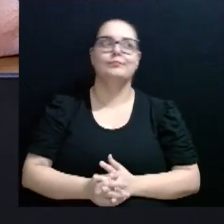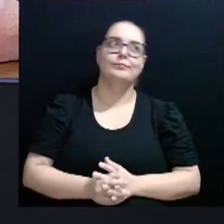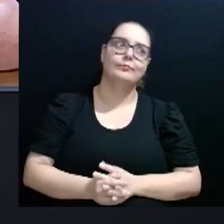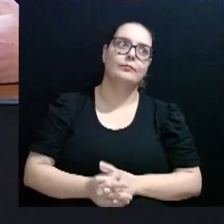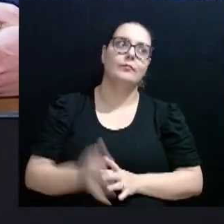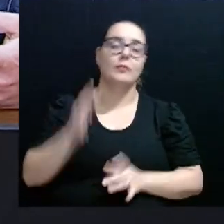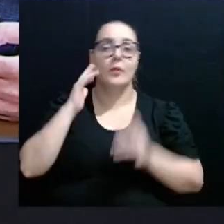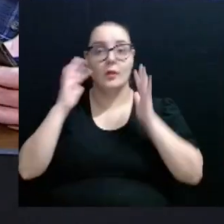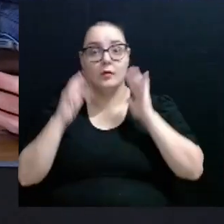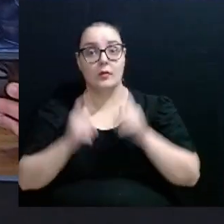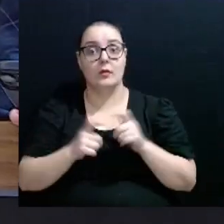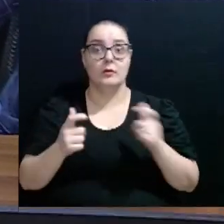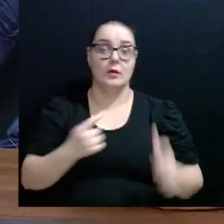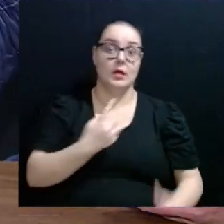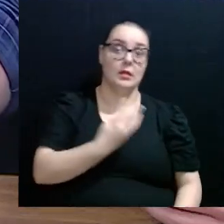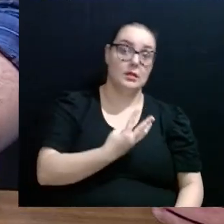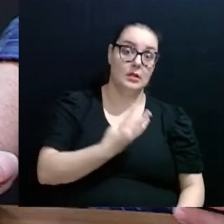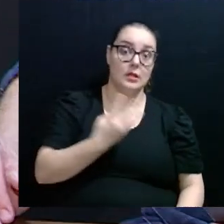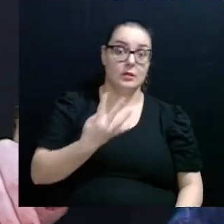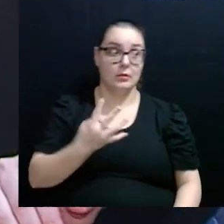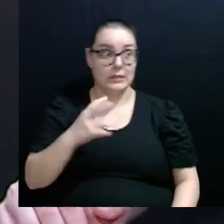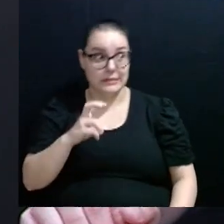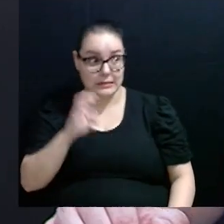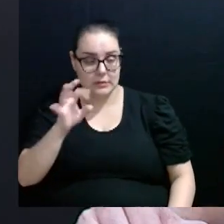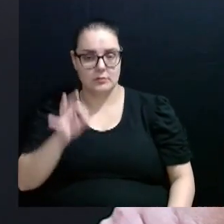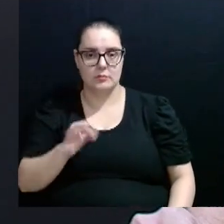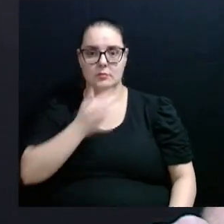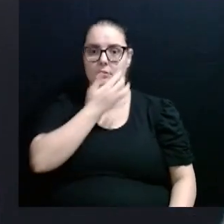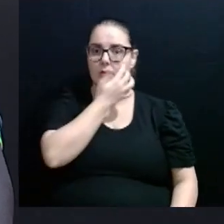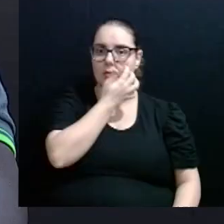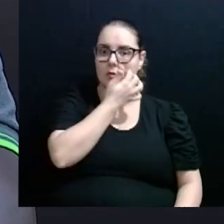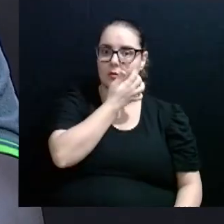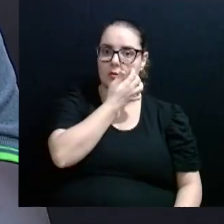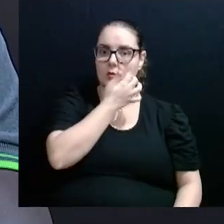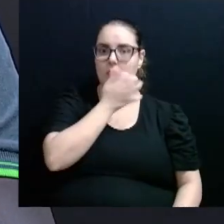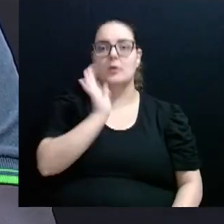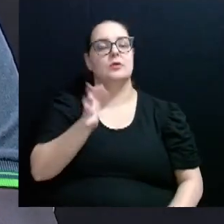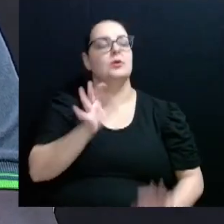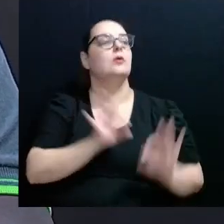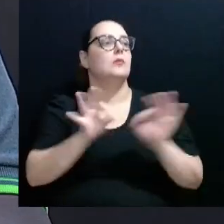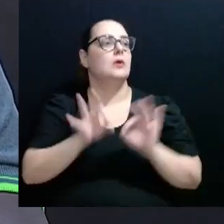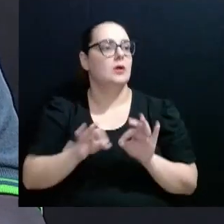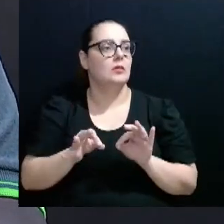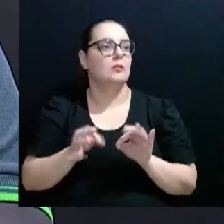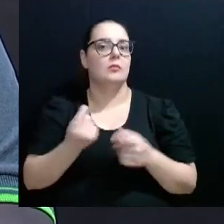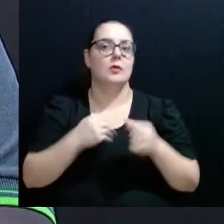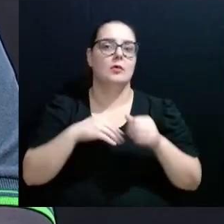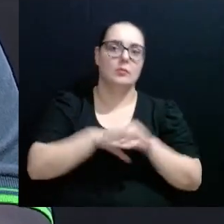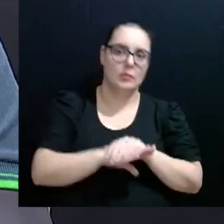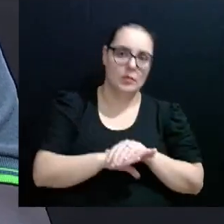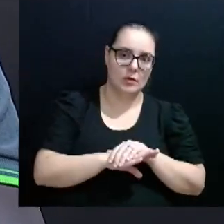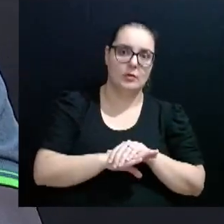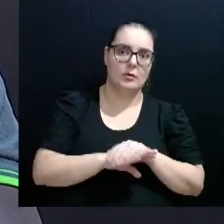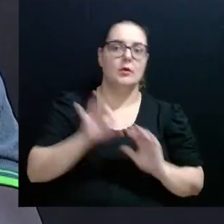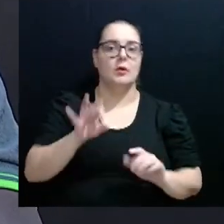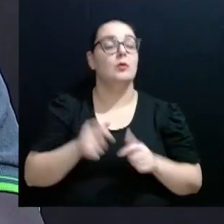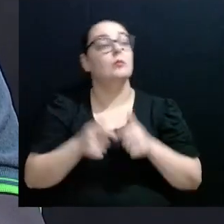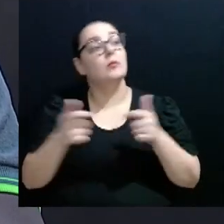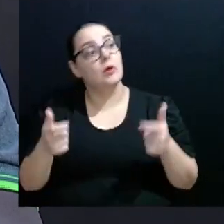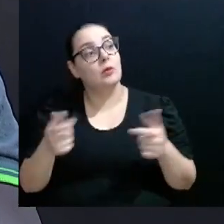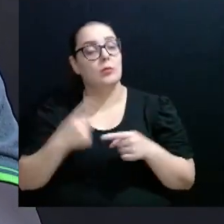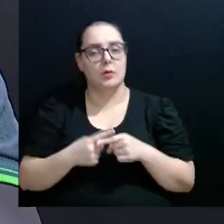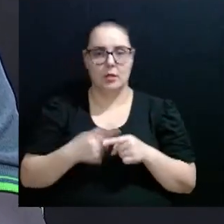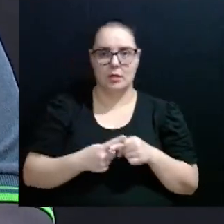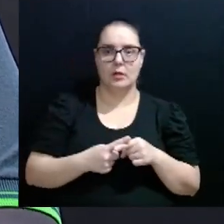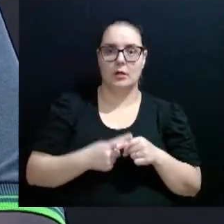aumento de 3%, 4%, 5%, já planeje, já faça uma reserva de um percentual maior. Por quê? Porque aí